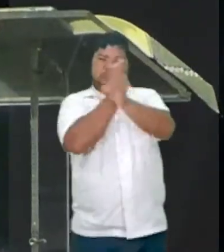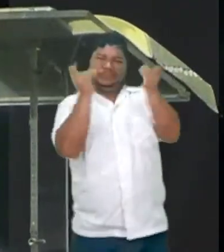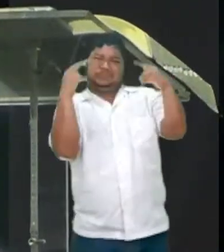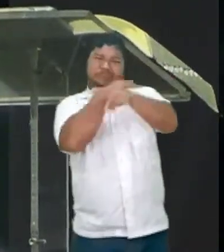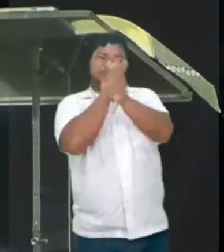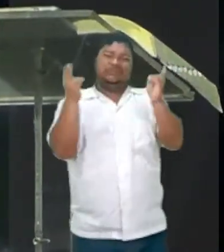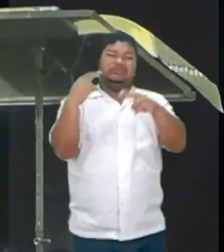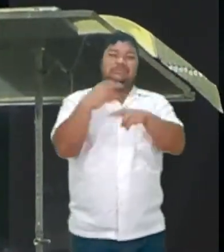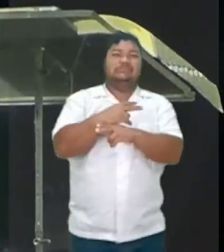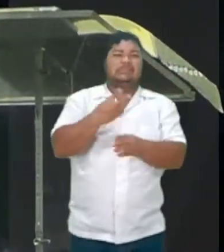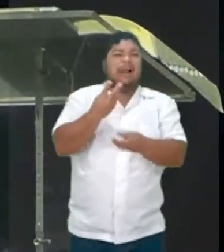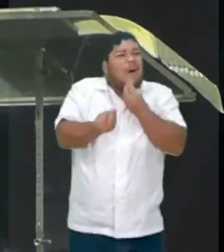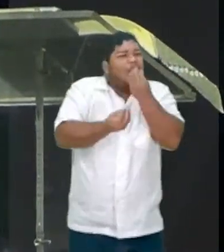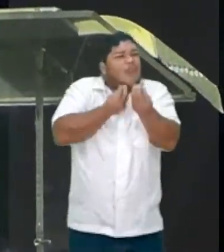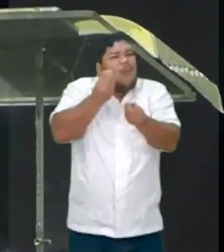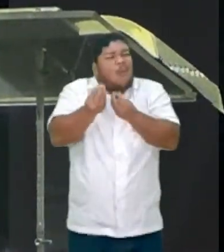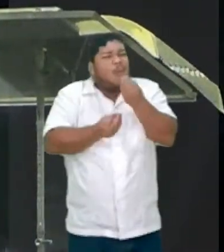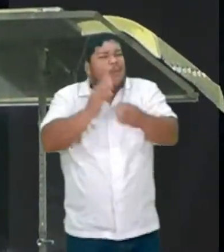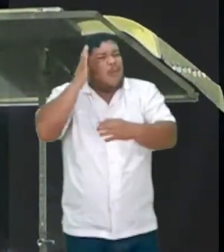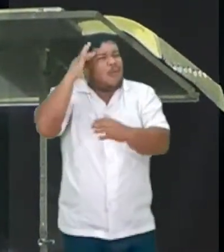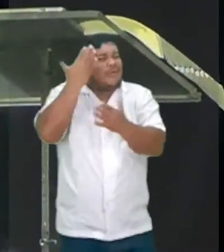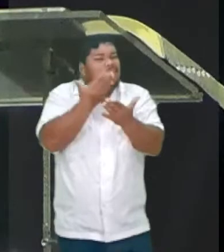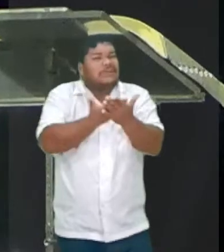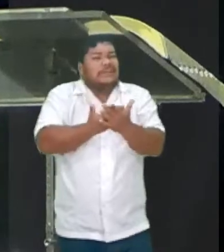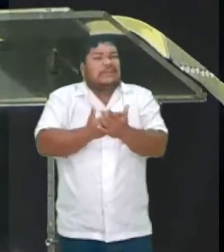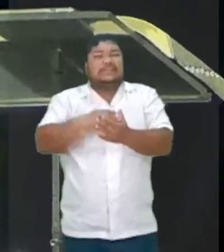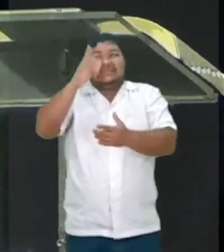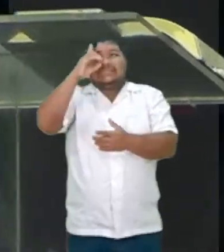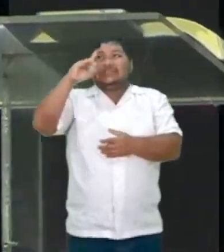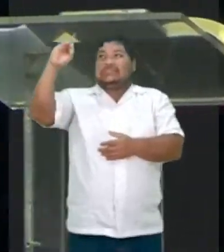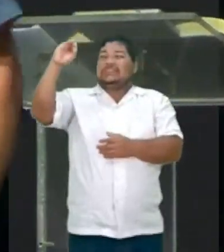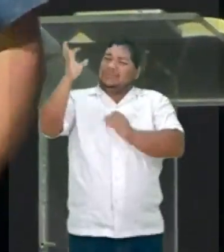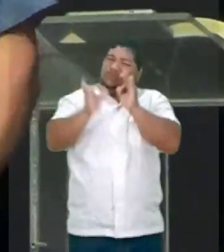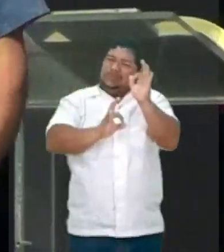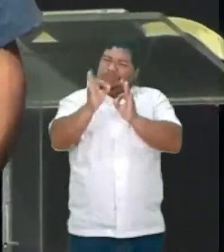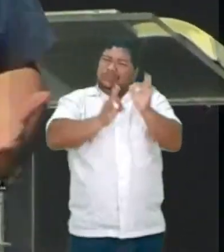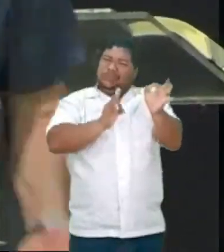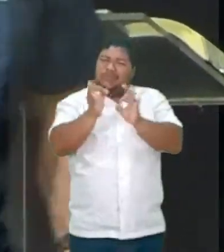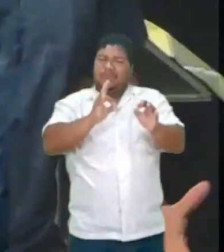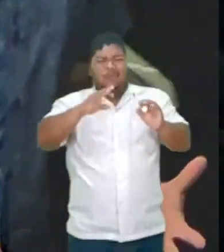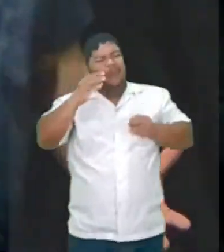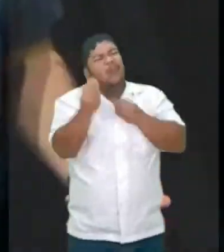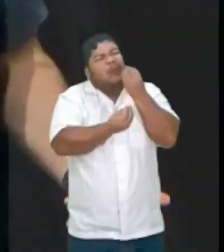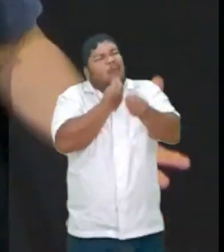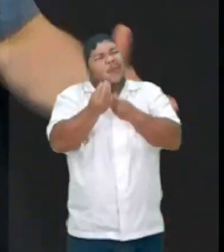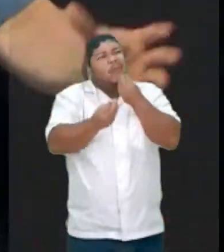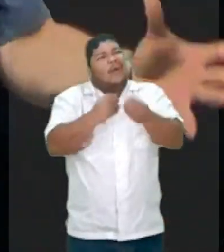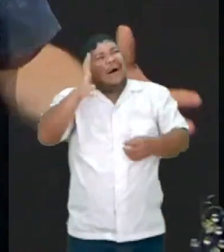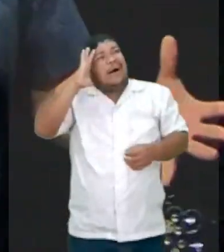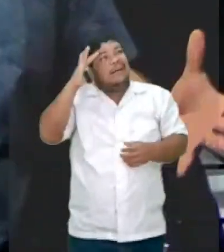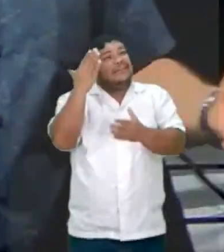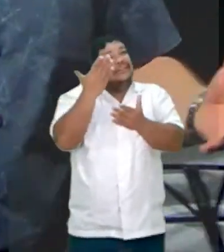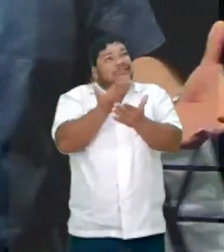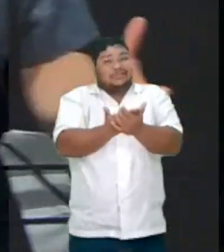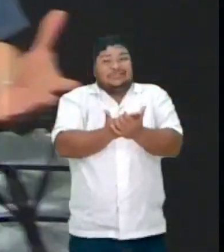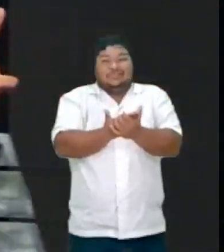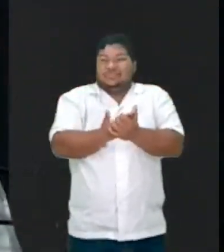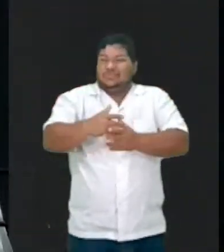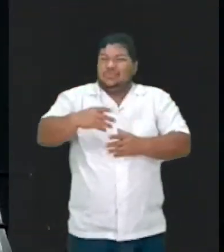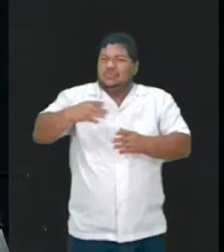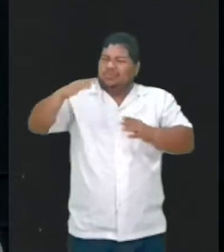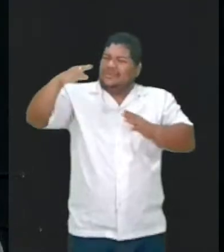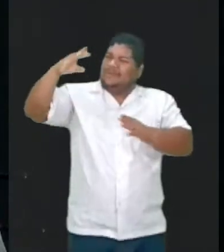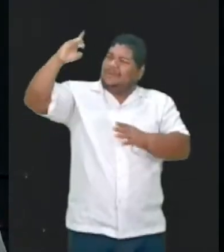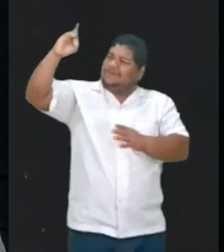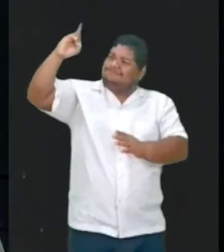e diz, mas como crer que Deus está no controle? Como imaginar, acreditar que tudo está debaixo